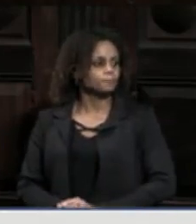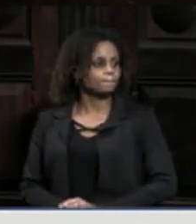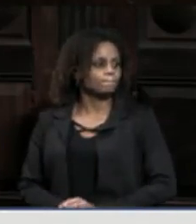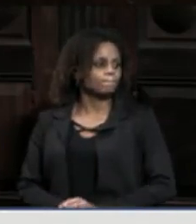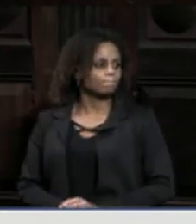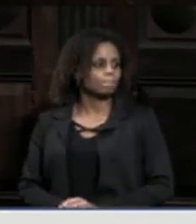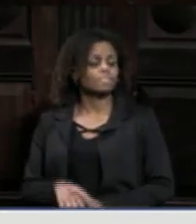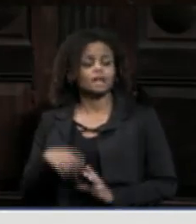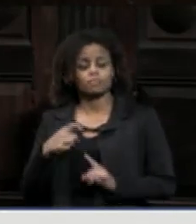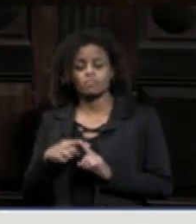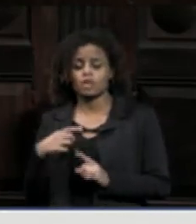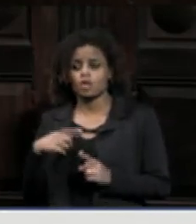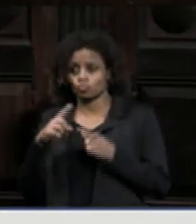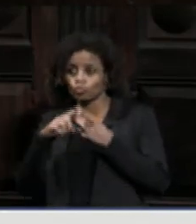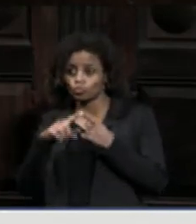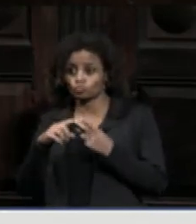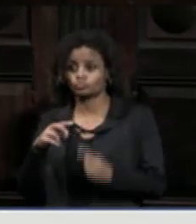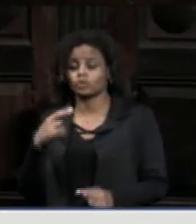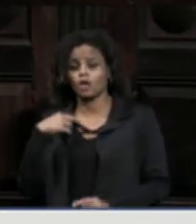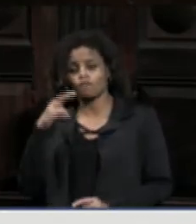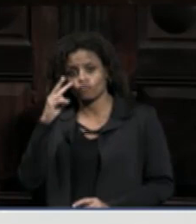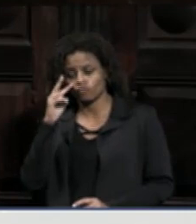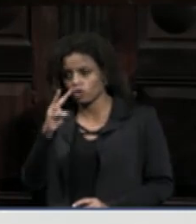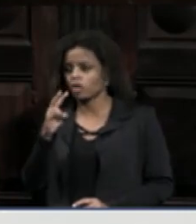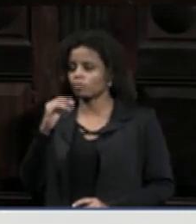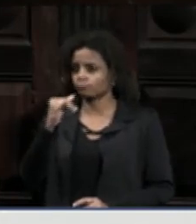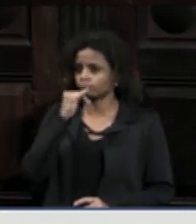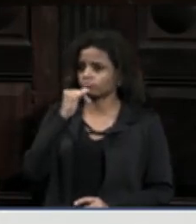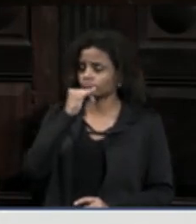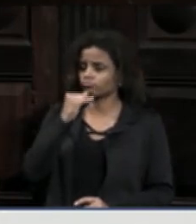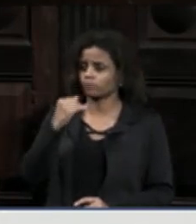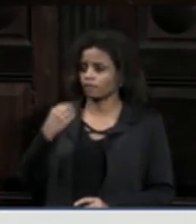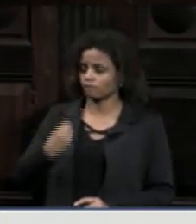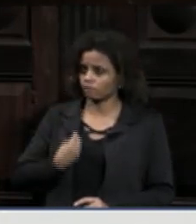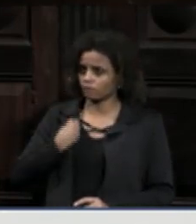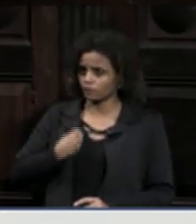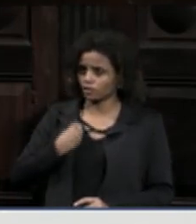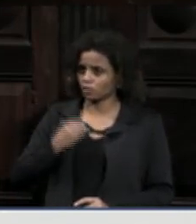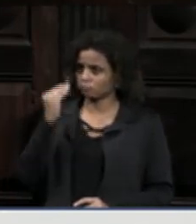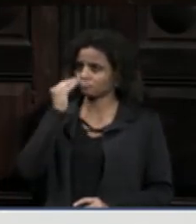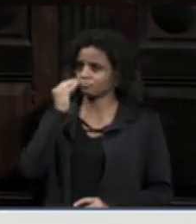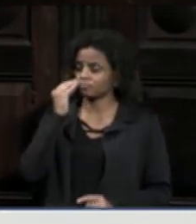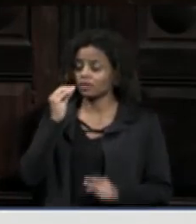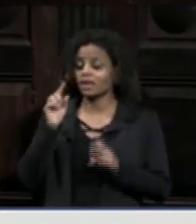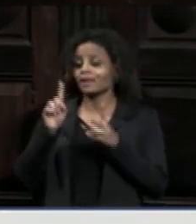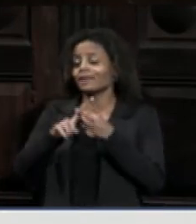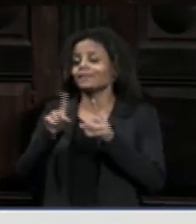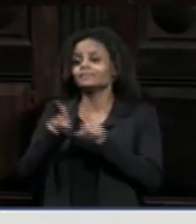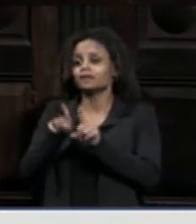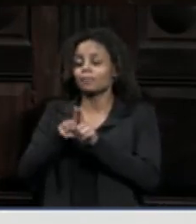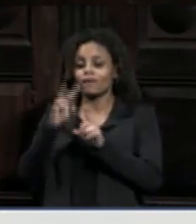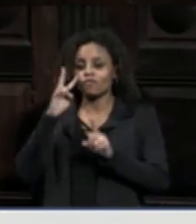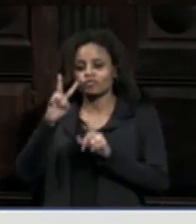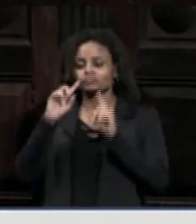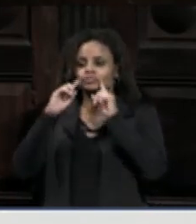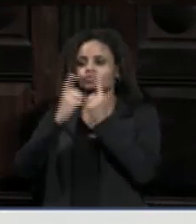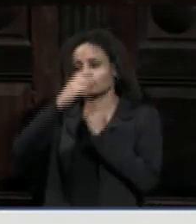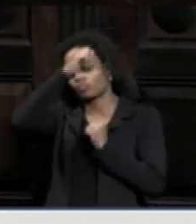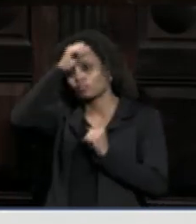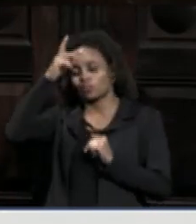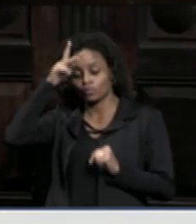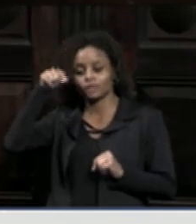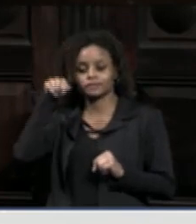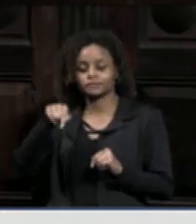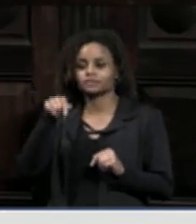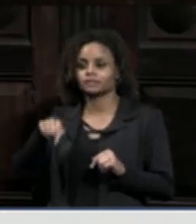da minha experiência, como também do que ouvi em audiência pública, realizada ontem,